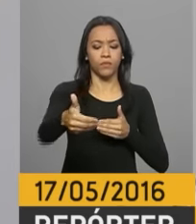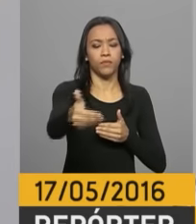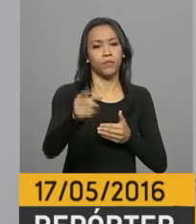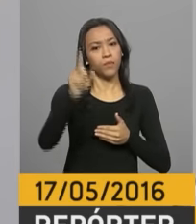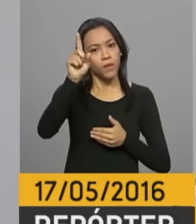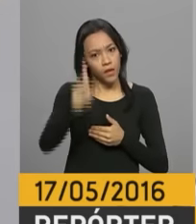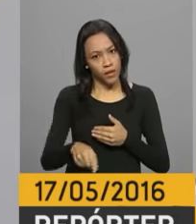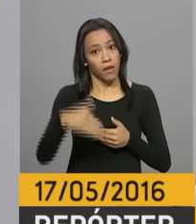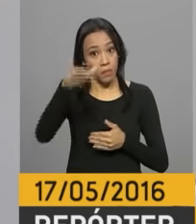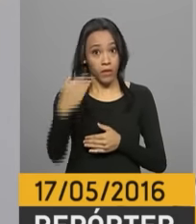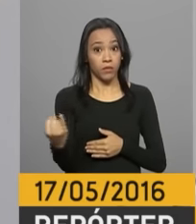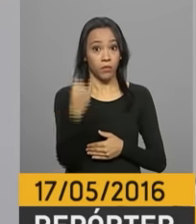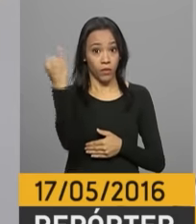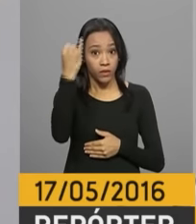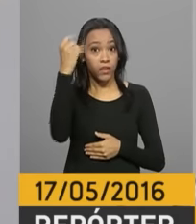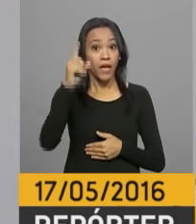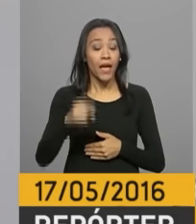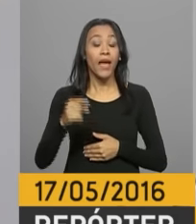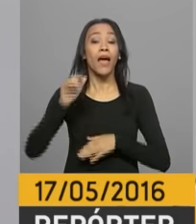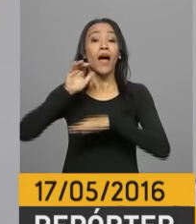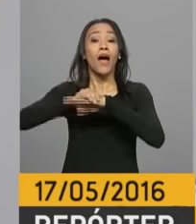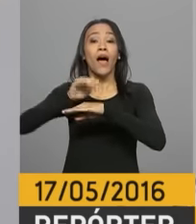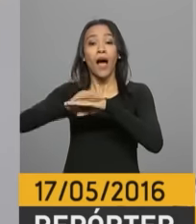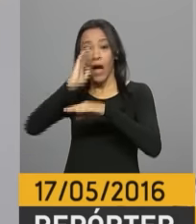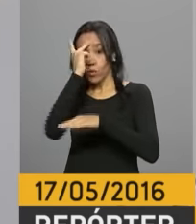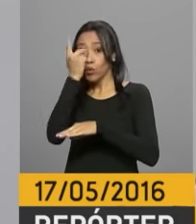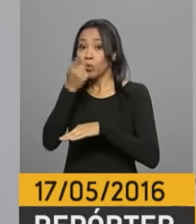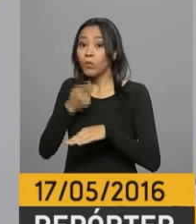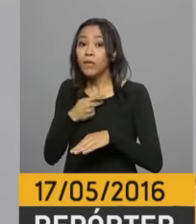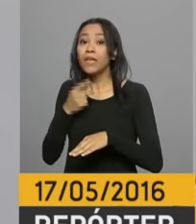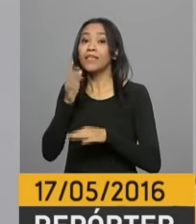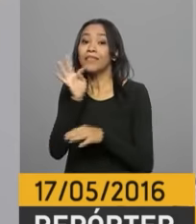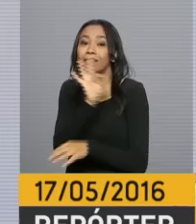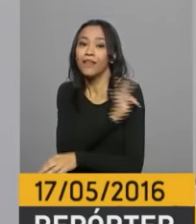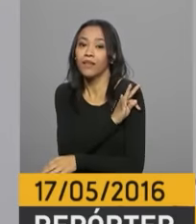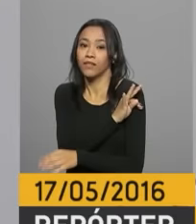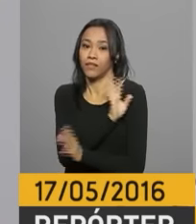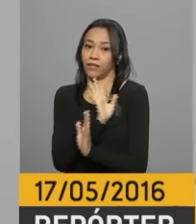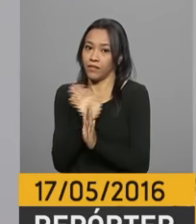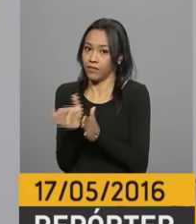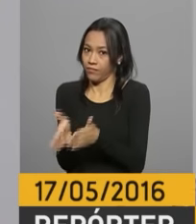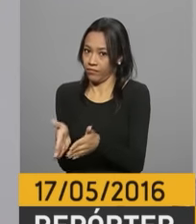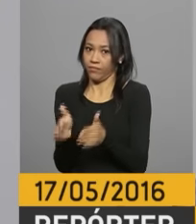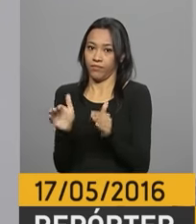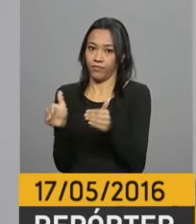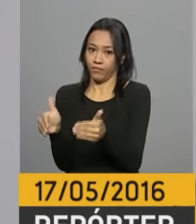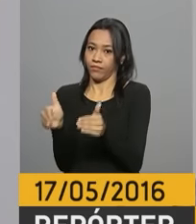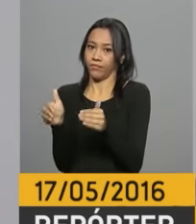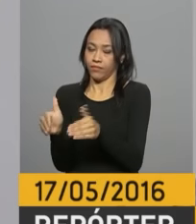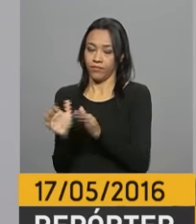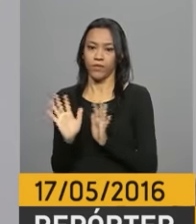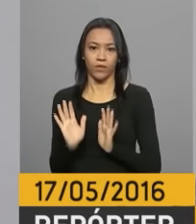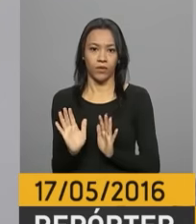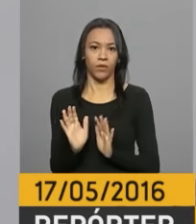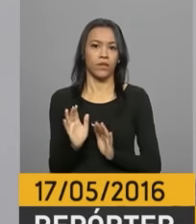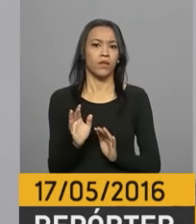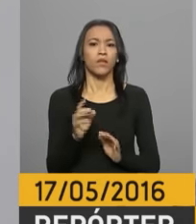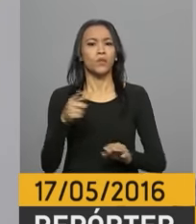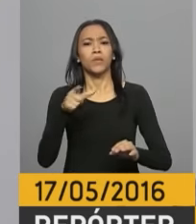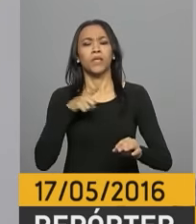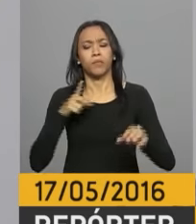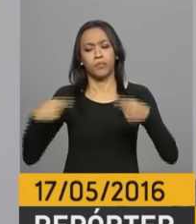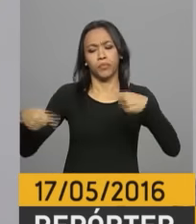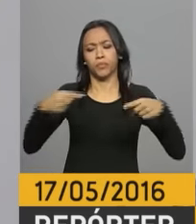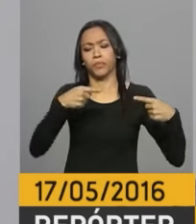mais importante do que parece, a autonomia técnica. A decisão do Banco Central não tem questionamento no sentido de que ele